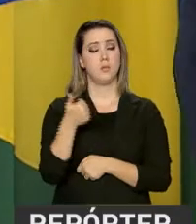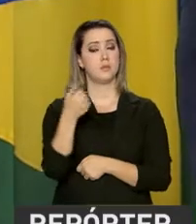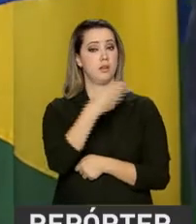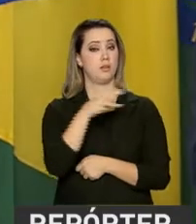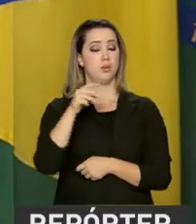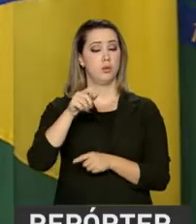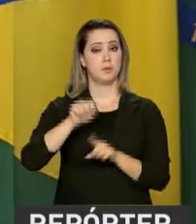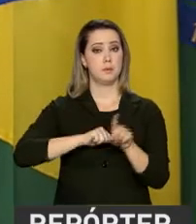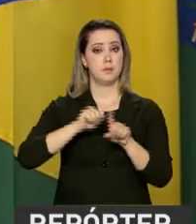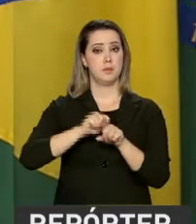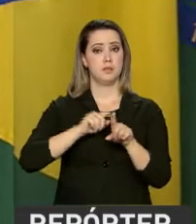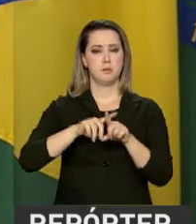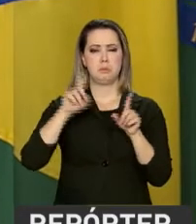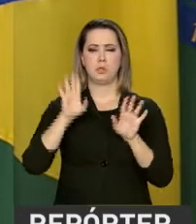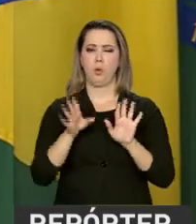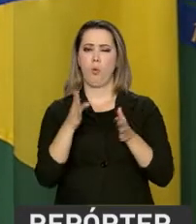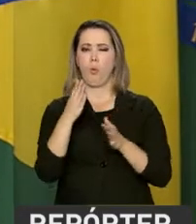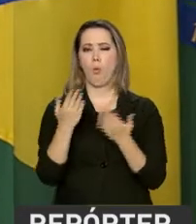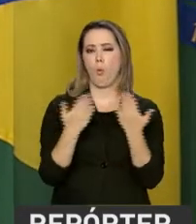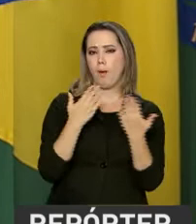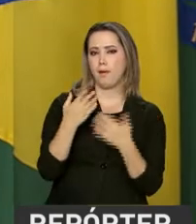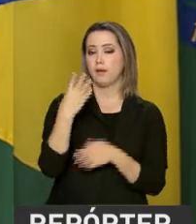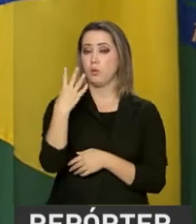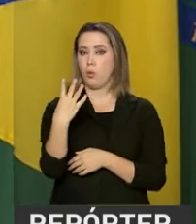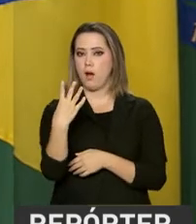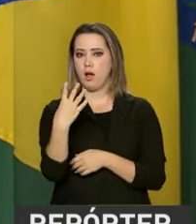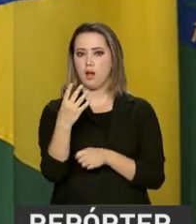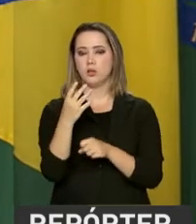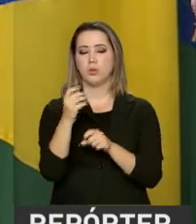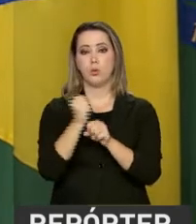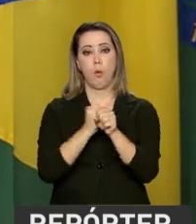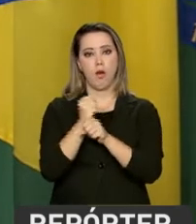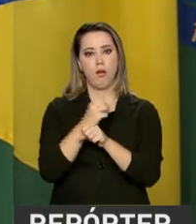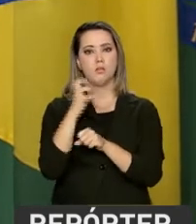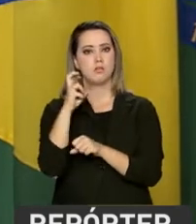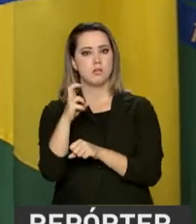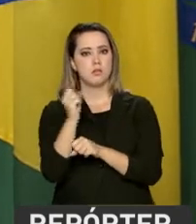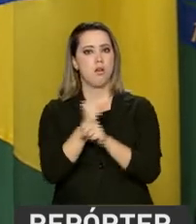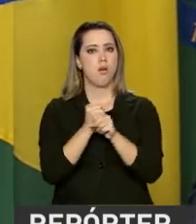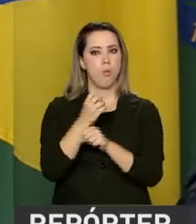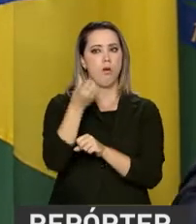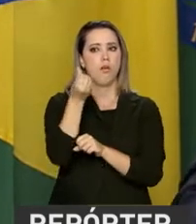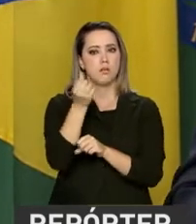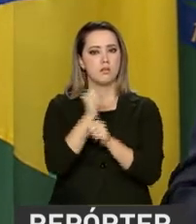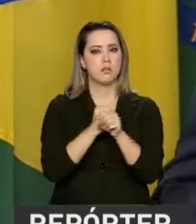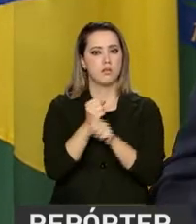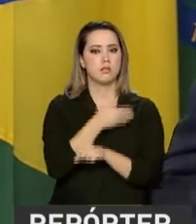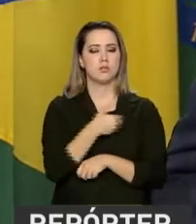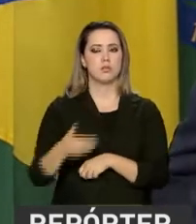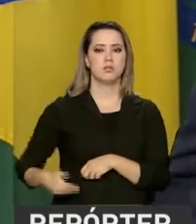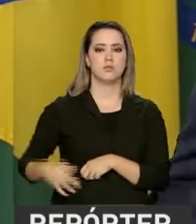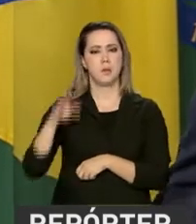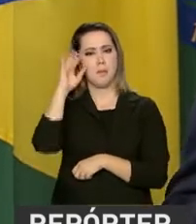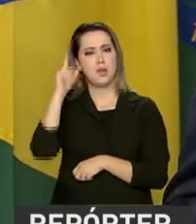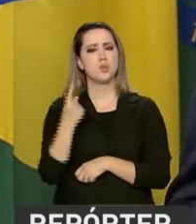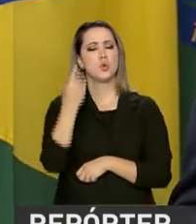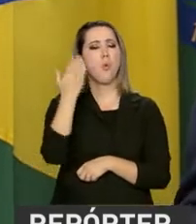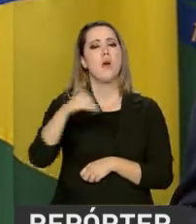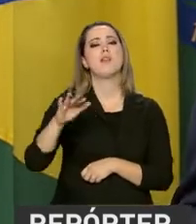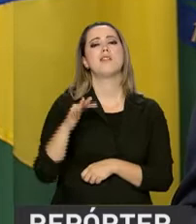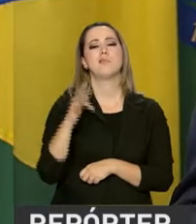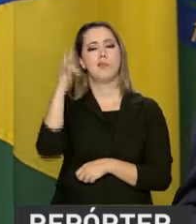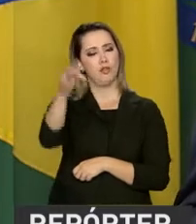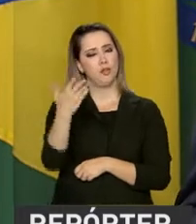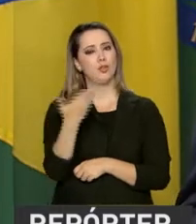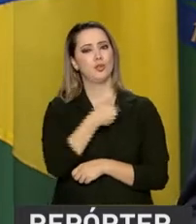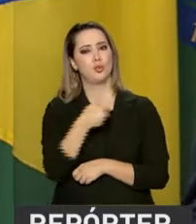mas é como se tivéssemos quatro cinco seis anos de governo imagine portanto o que poderemos fazer mais um ano e meio de governo com